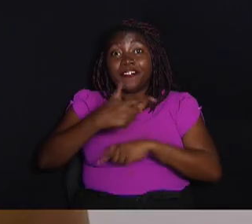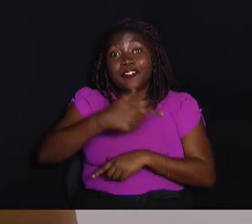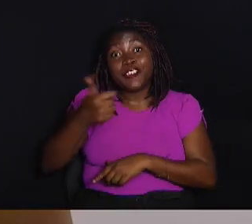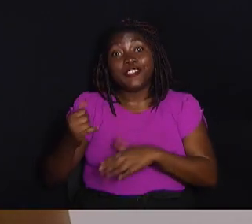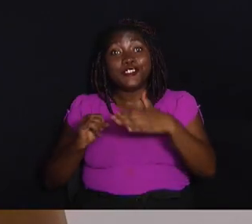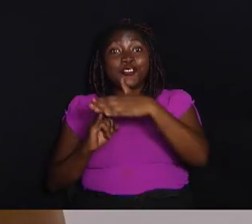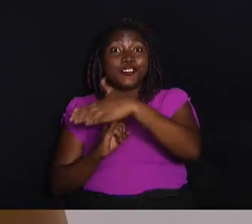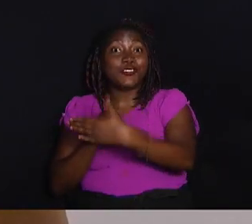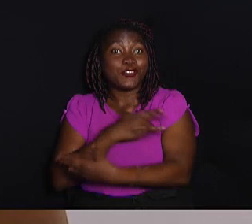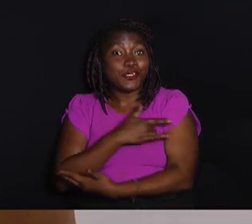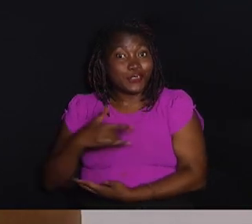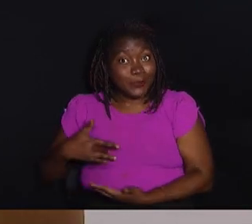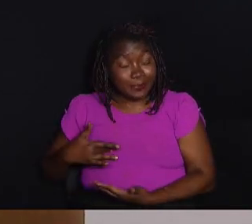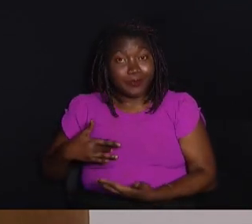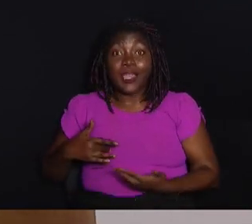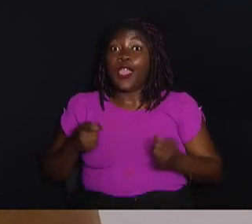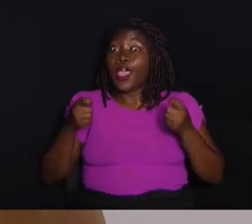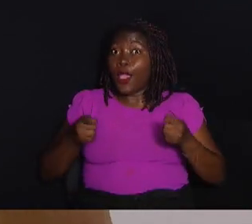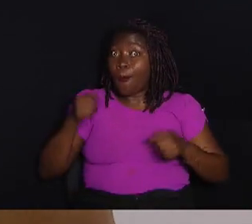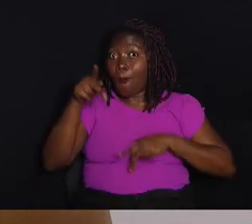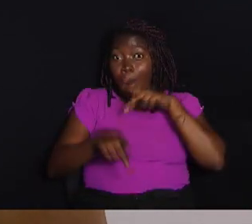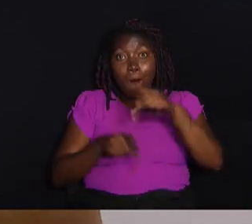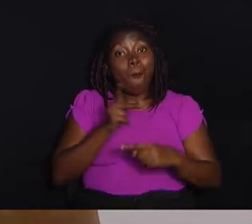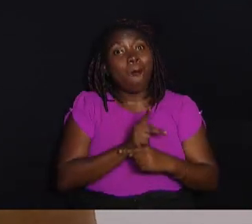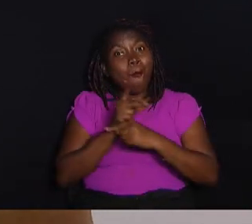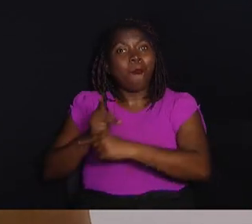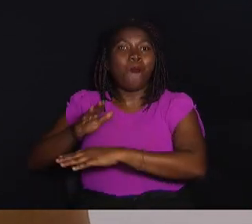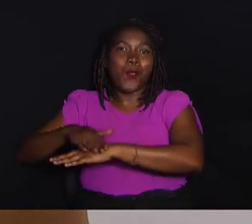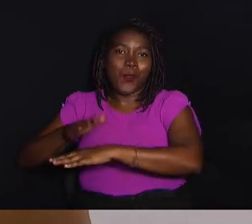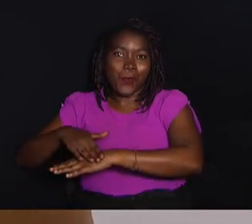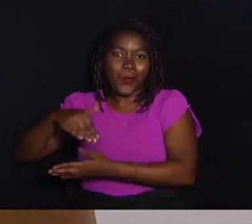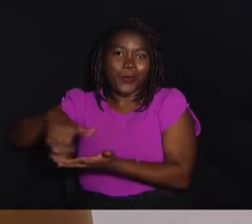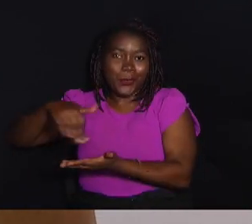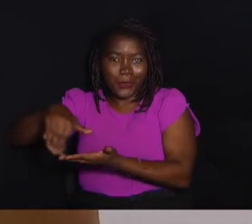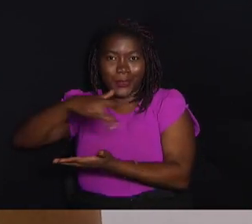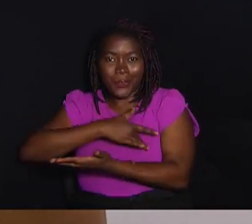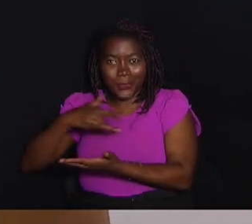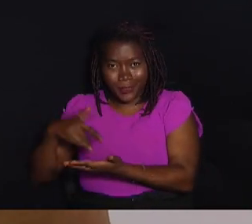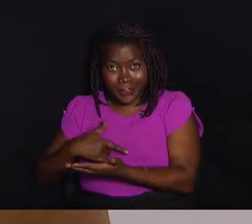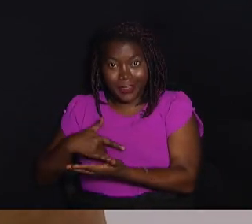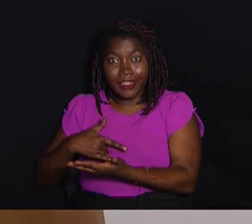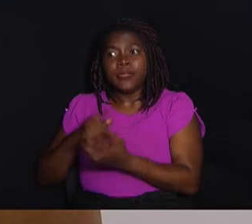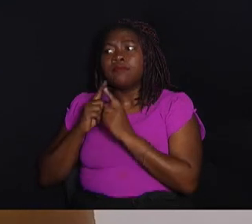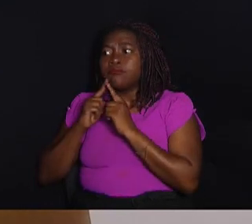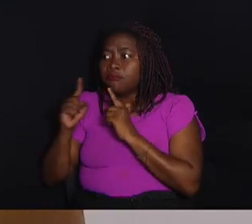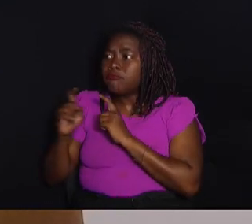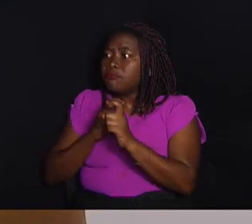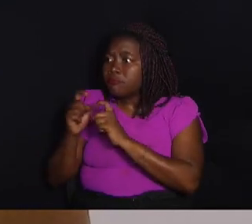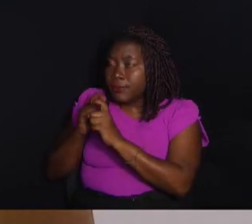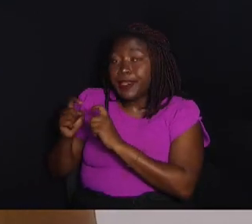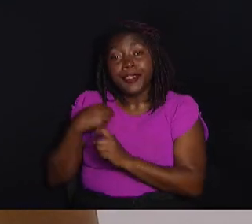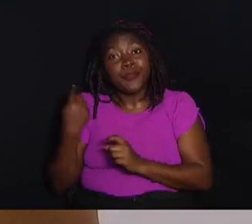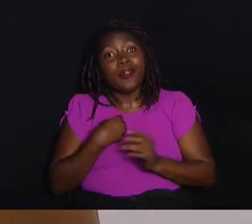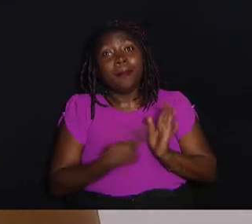saúde o movimento popular Procurou a própria Secretaria de Saúde fez a discussão e nós apresentamos então